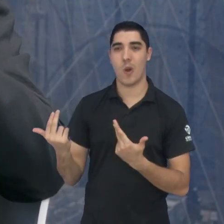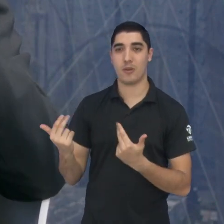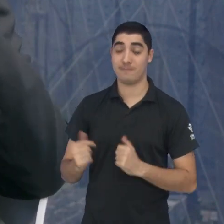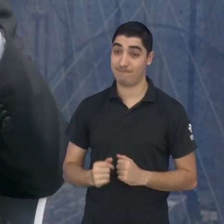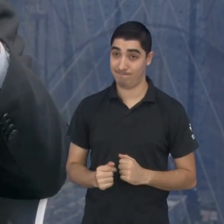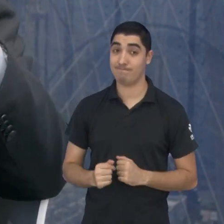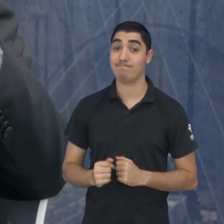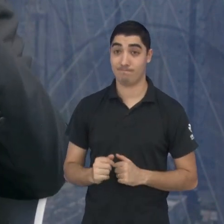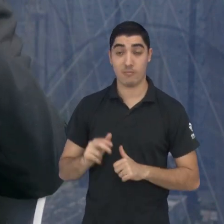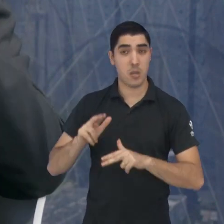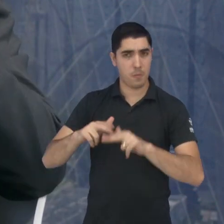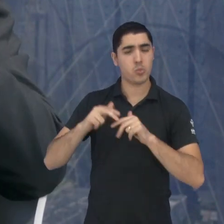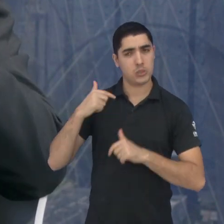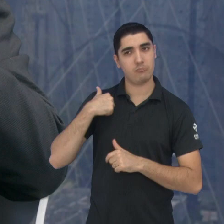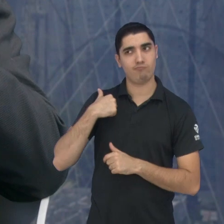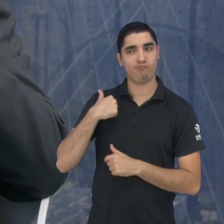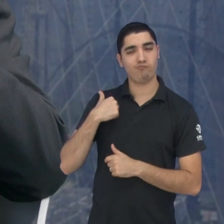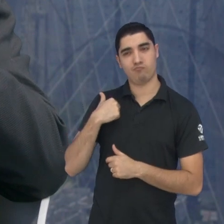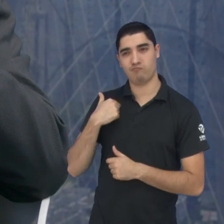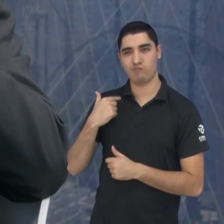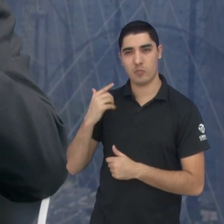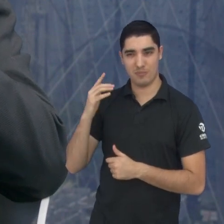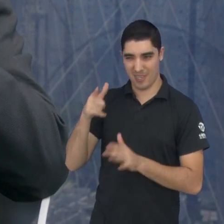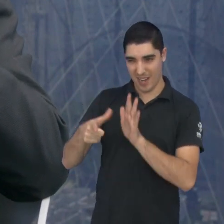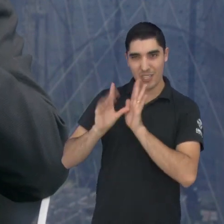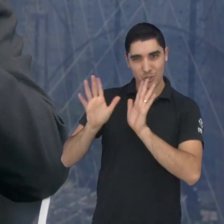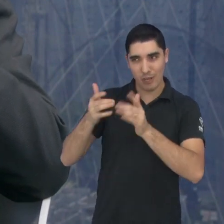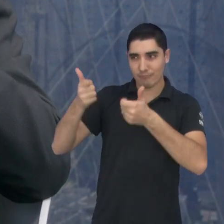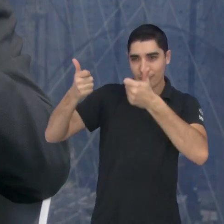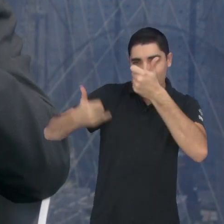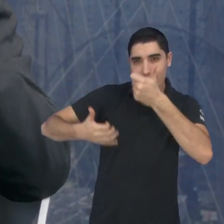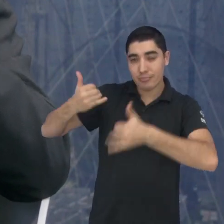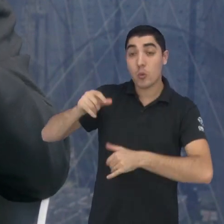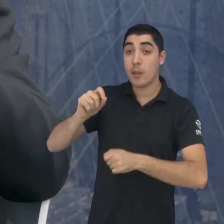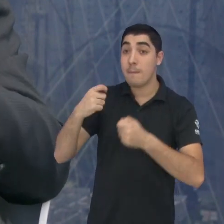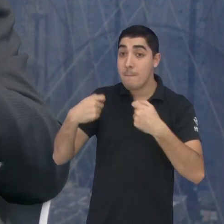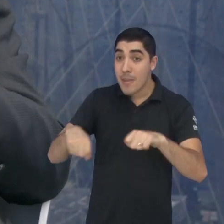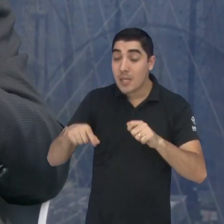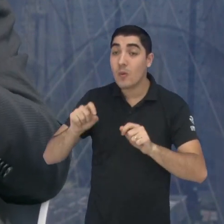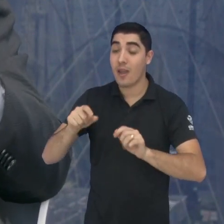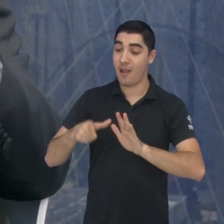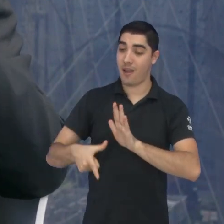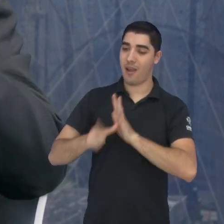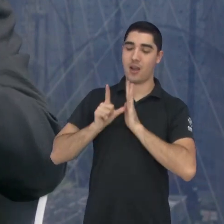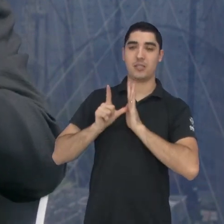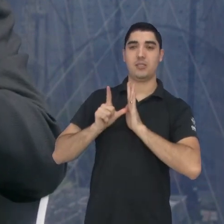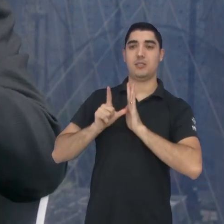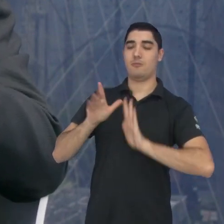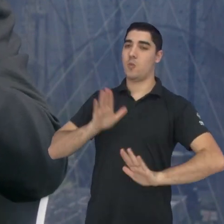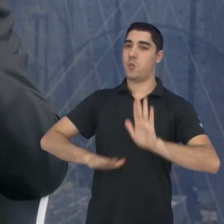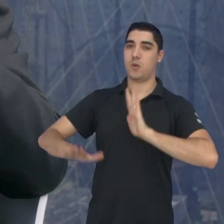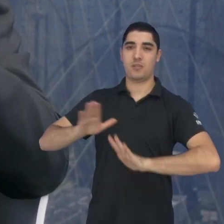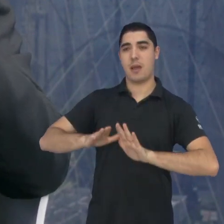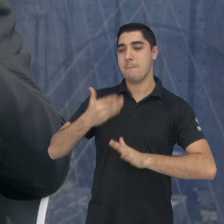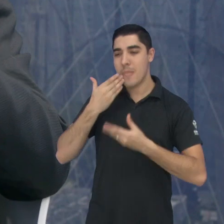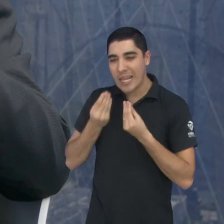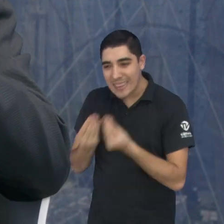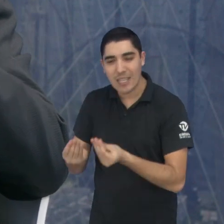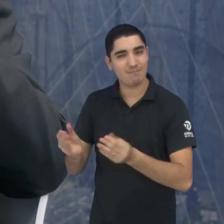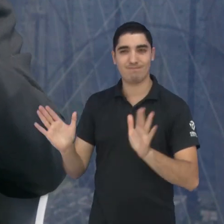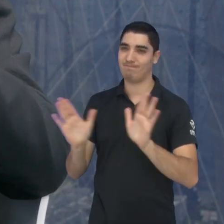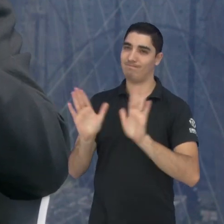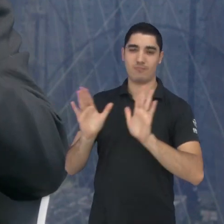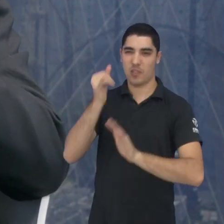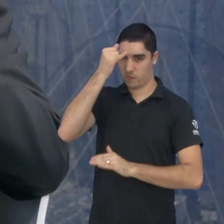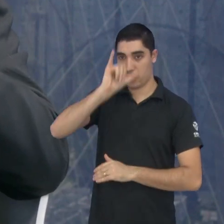acredito que, como nós estamos falando desde o início, a prevenção seria o melhor caminho, porque como nós percebemos, pelo menos na área